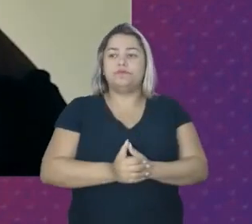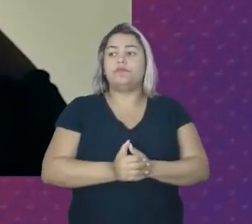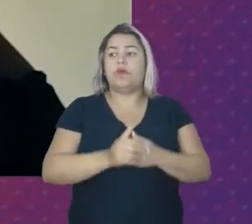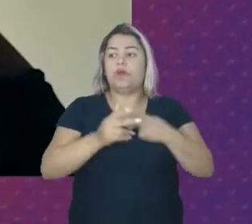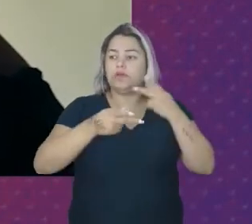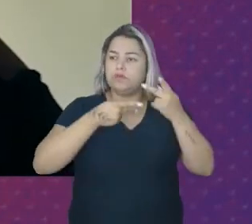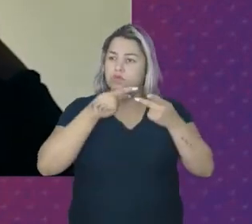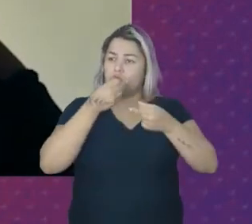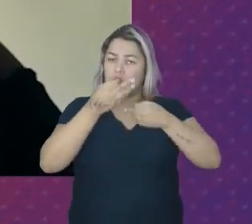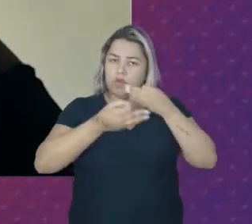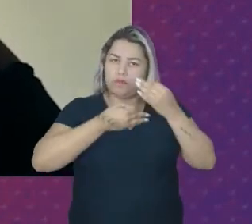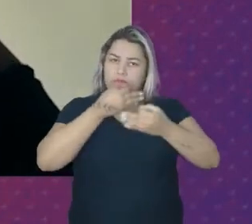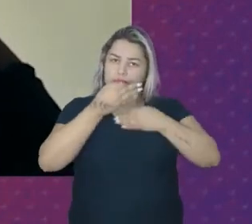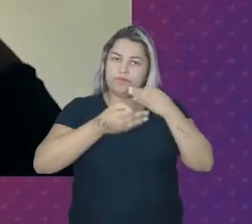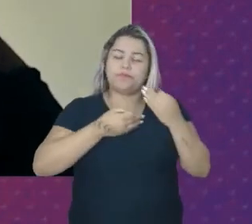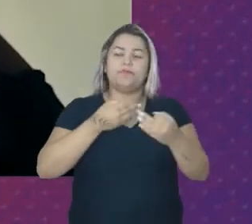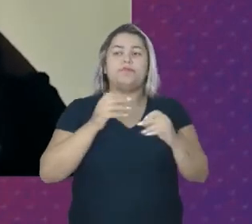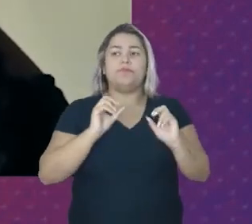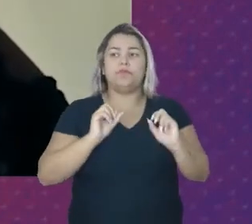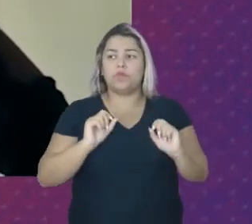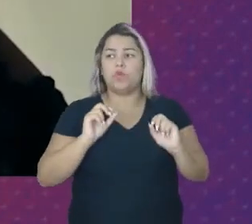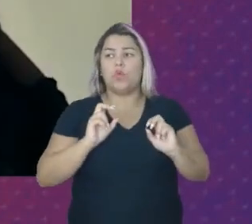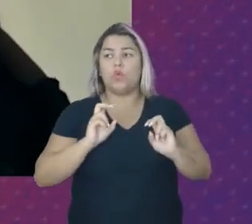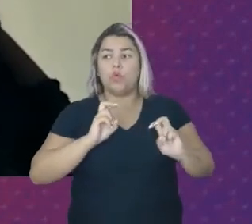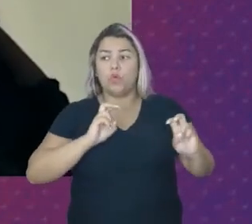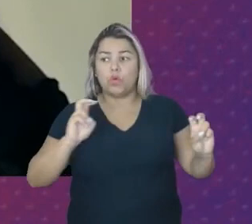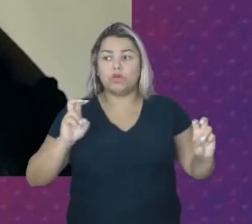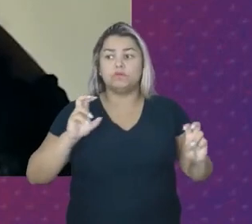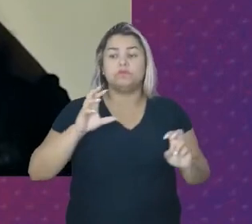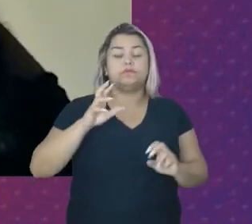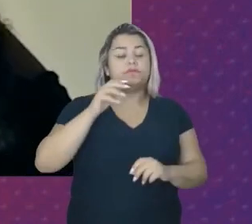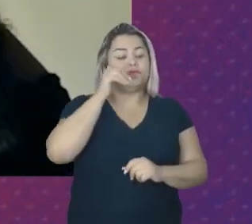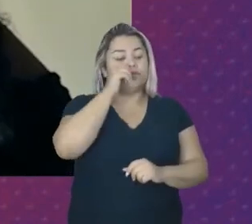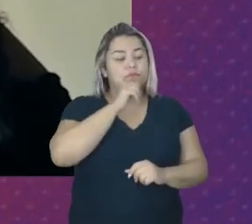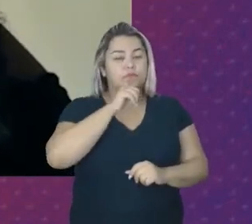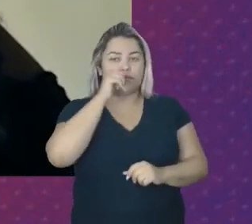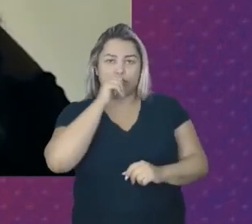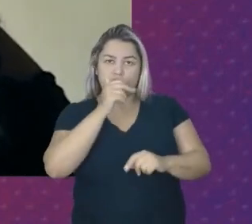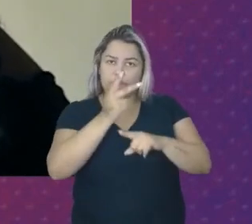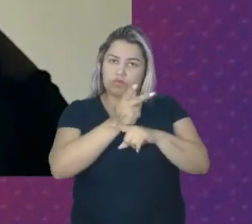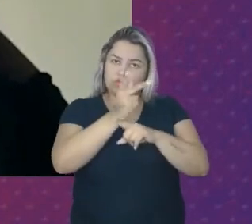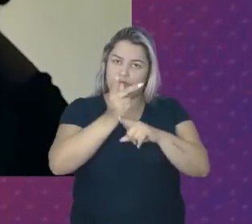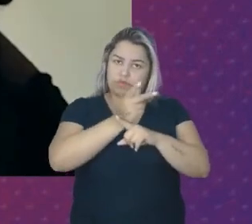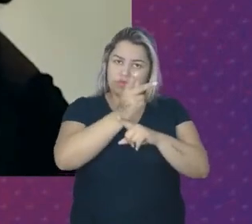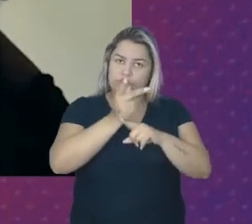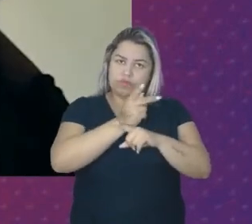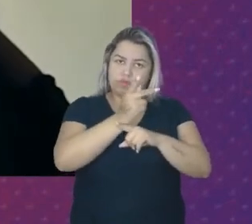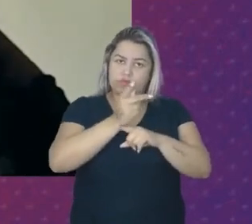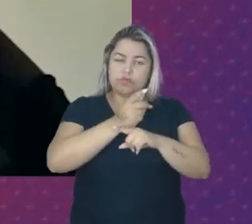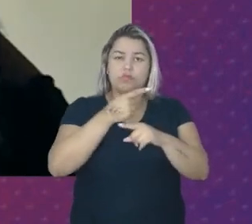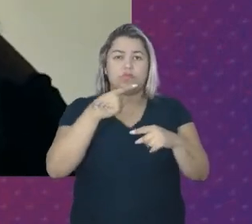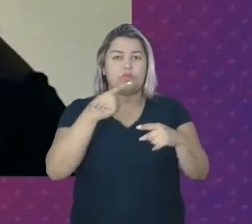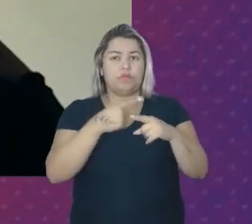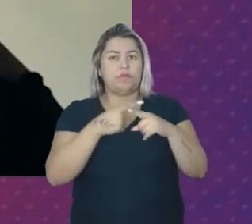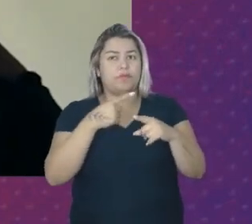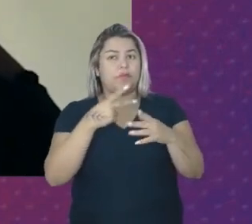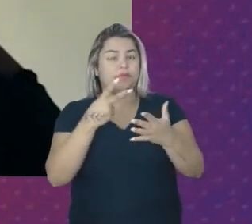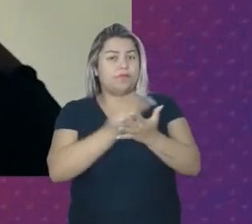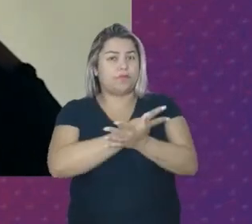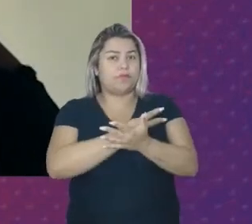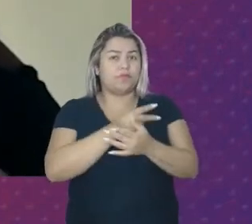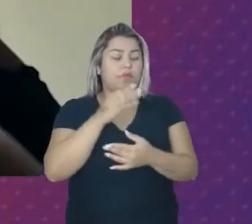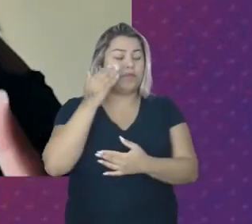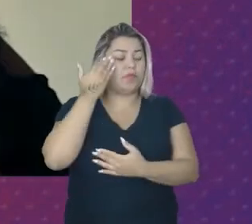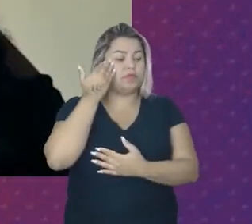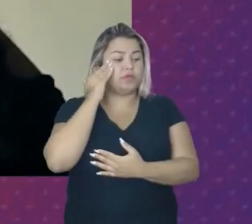a sua voz seja a voz que essas pessoas, que essas mulheres procuram na hora de entender o que é que está acontecendo, na hora de